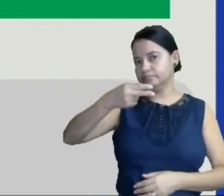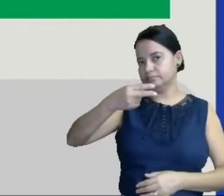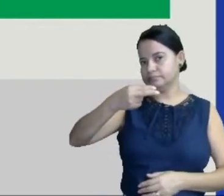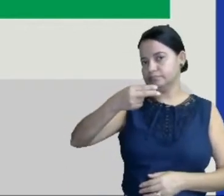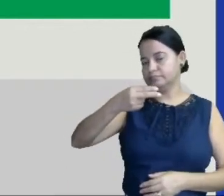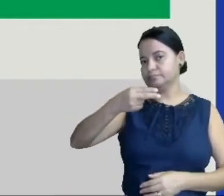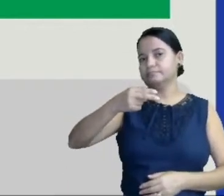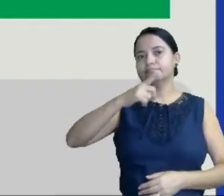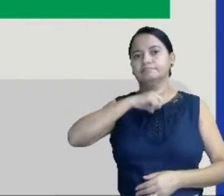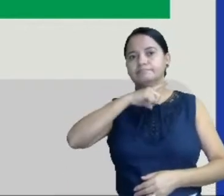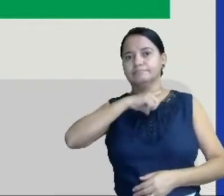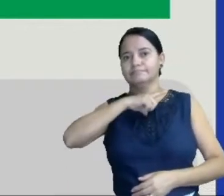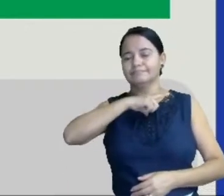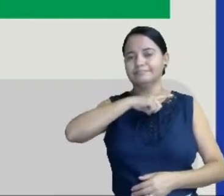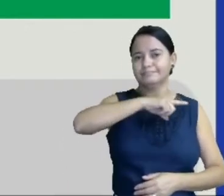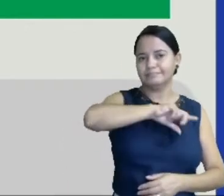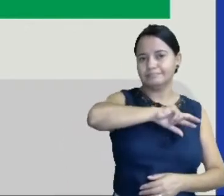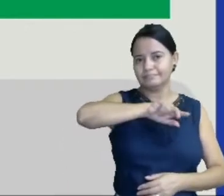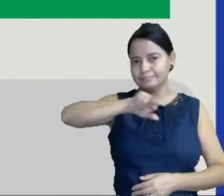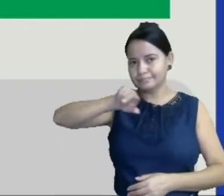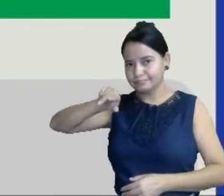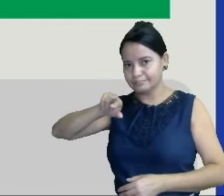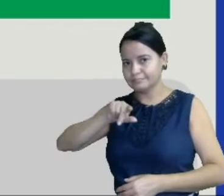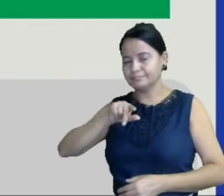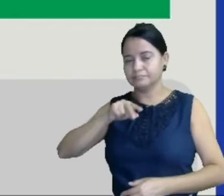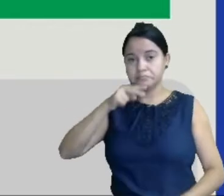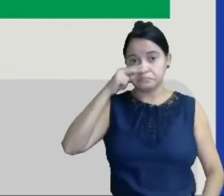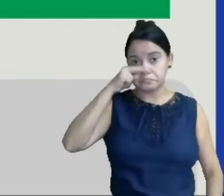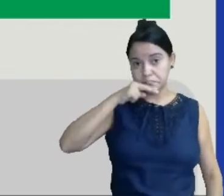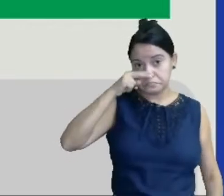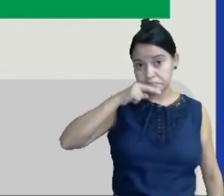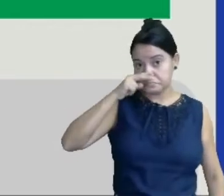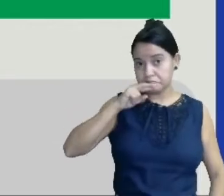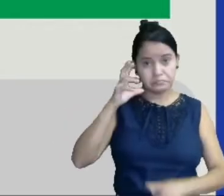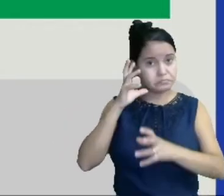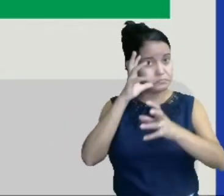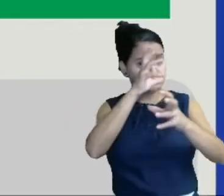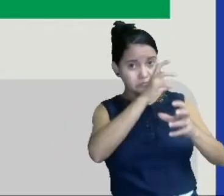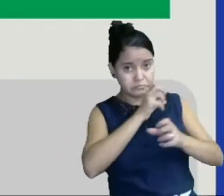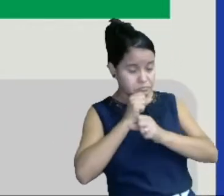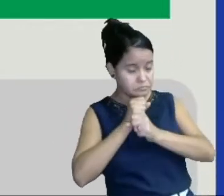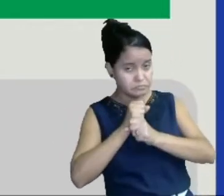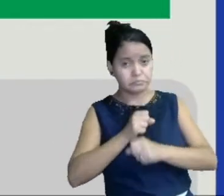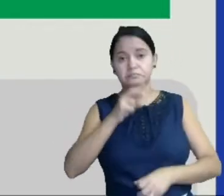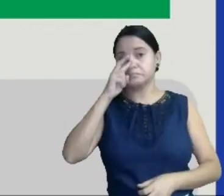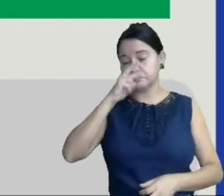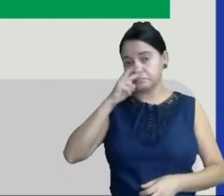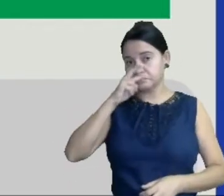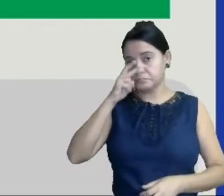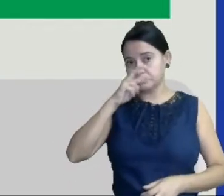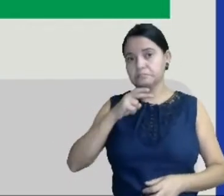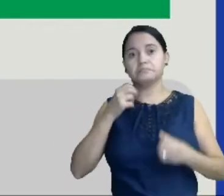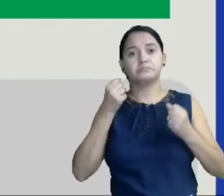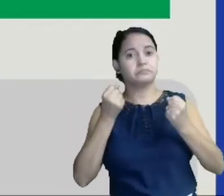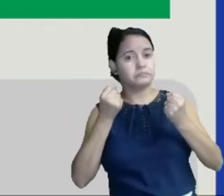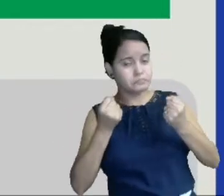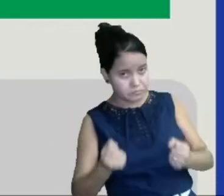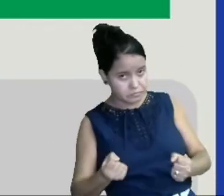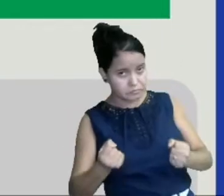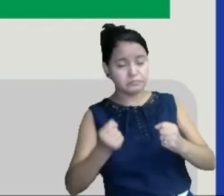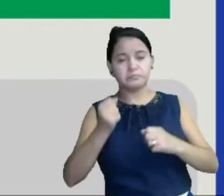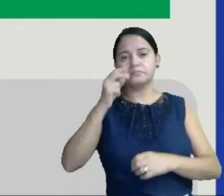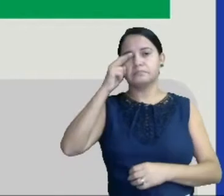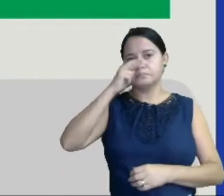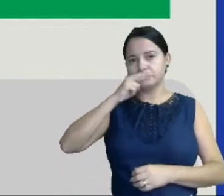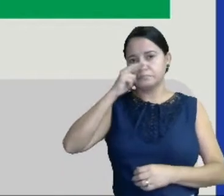apresentada em situações que indicam o mesmo valor a mesma coisa ou que têm de um lado é